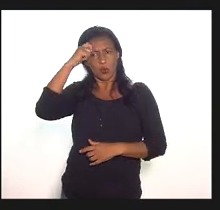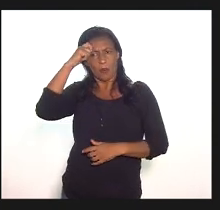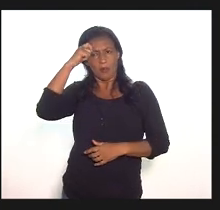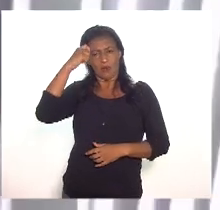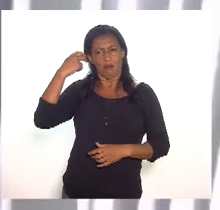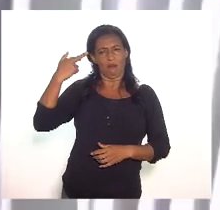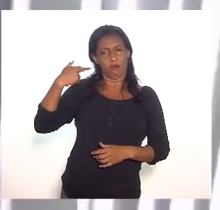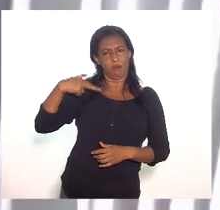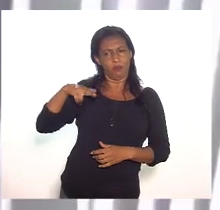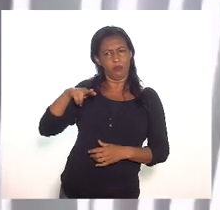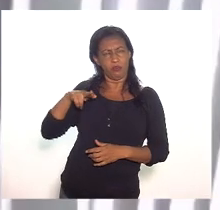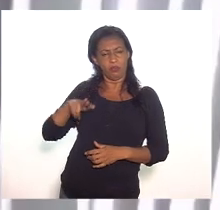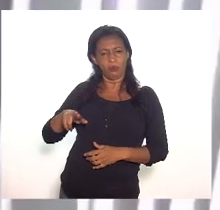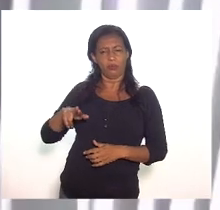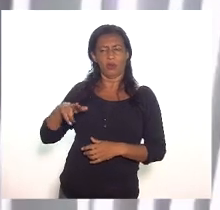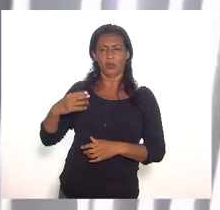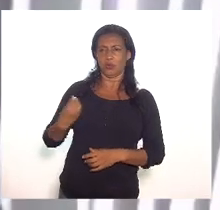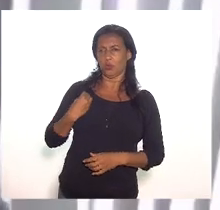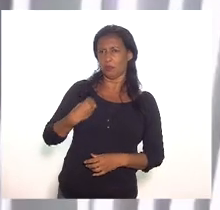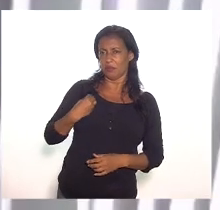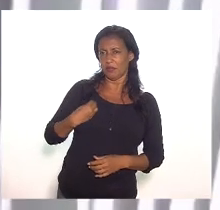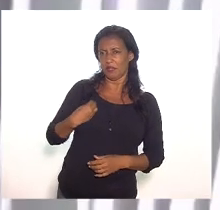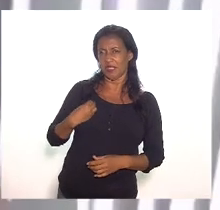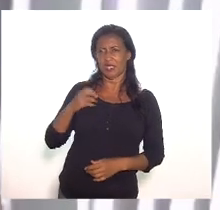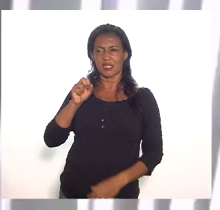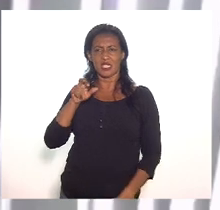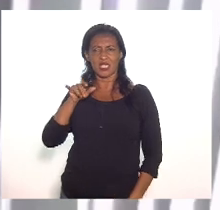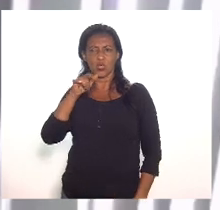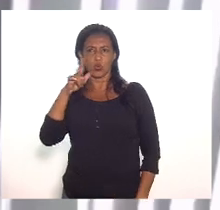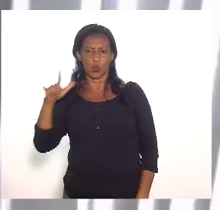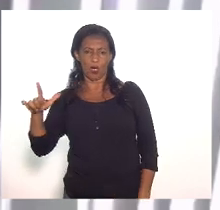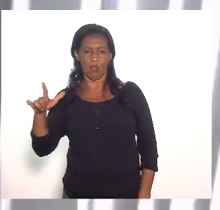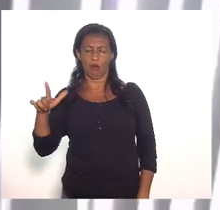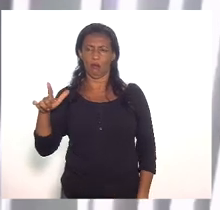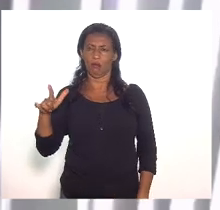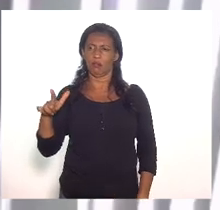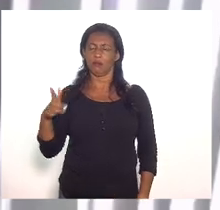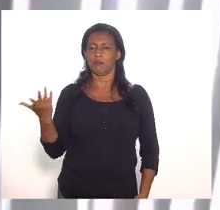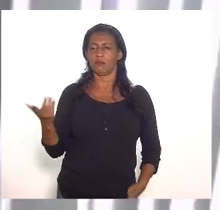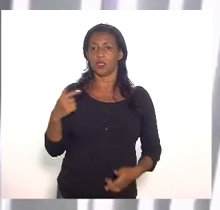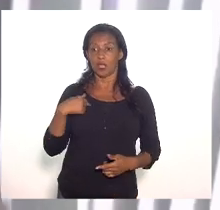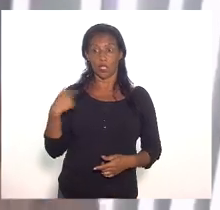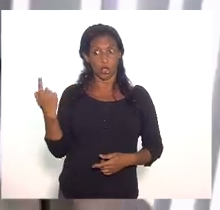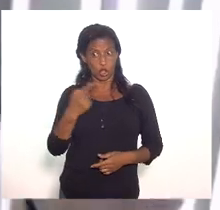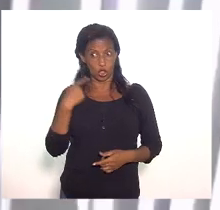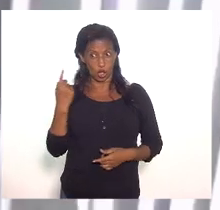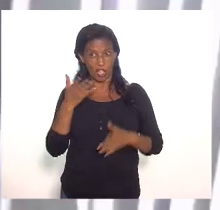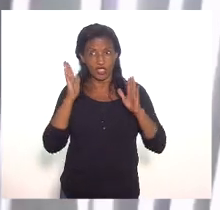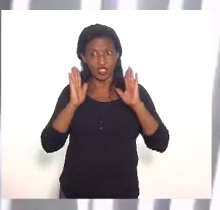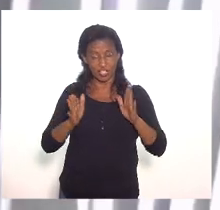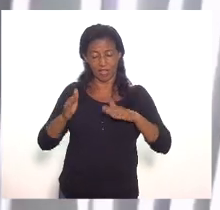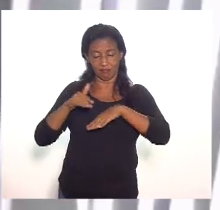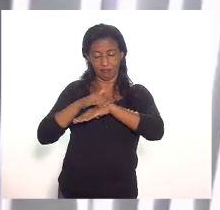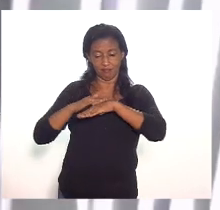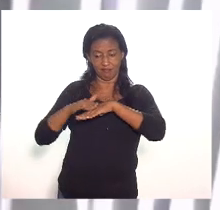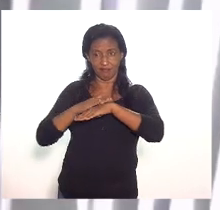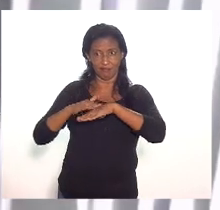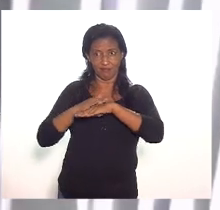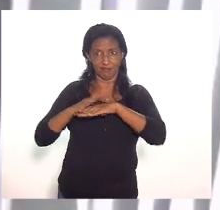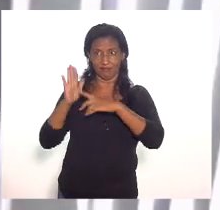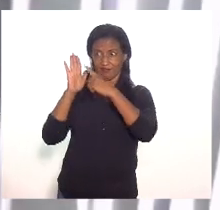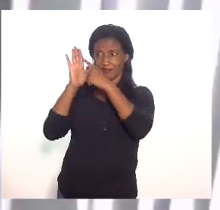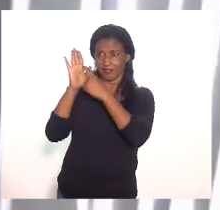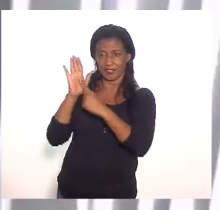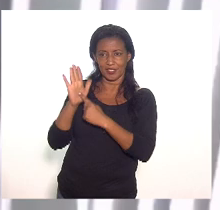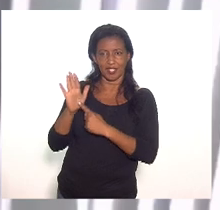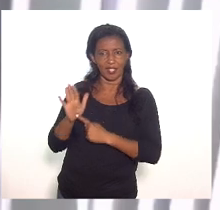de gênero, com corte de orientação sexual. Mas não são desses indicadores que nós tratamos aqui agora, não, nem ontem. Indicadores produzidos, deputada